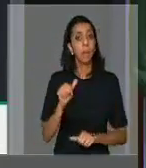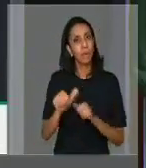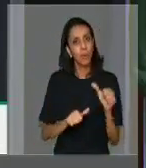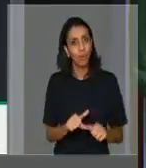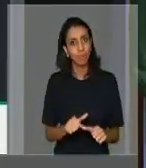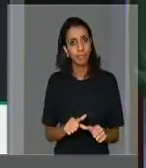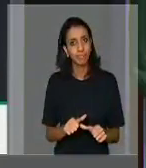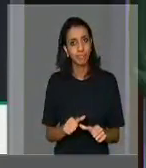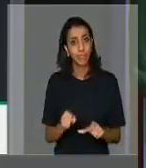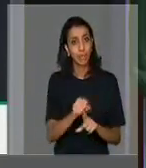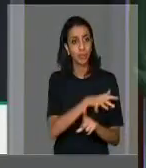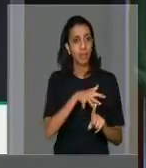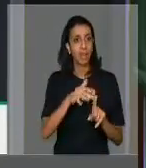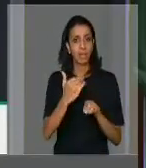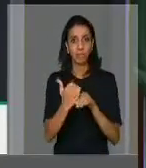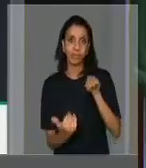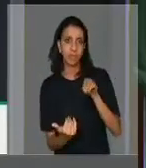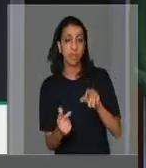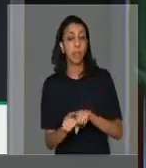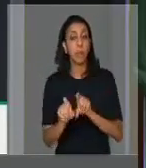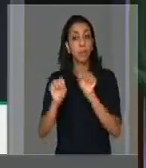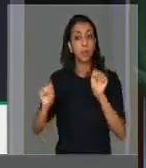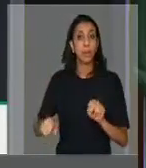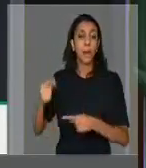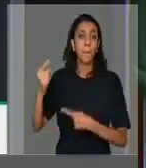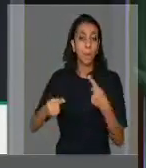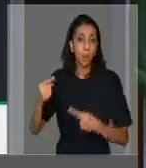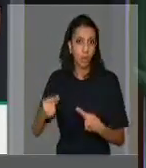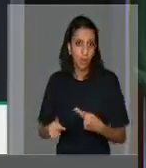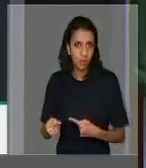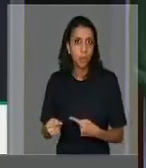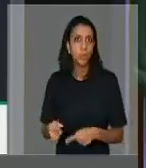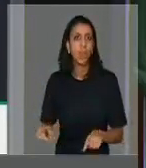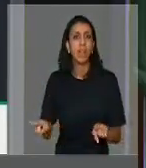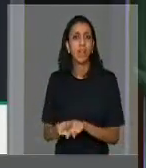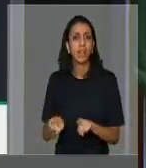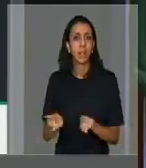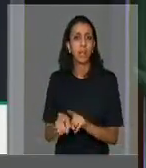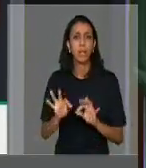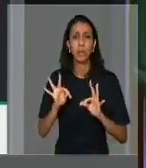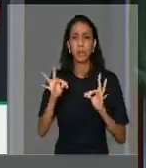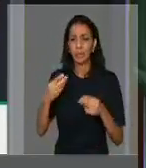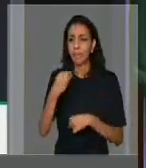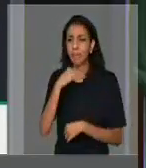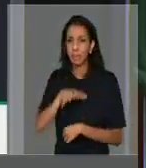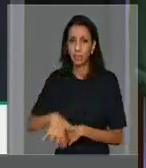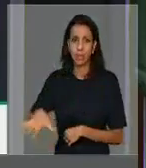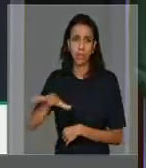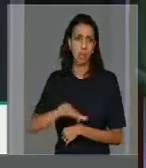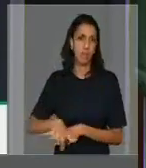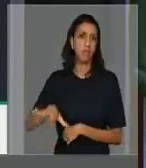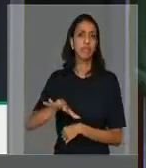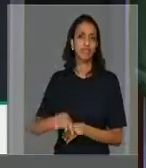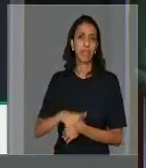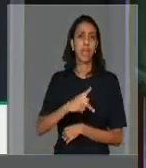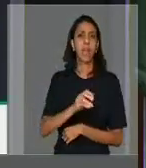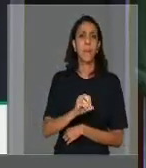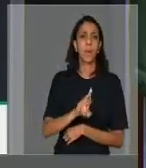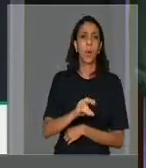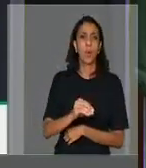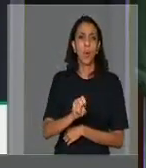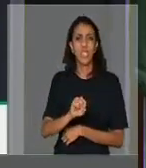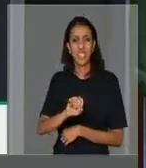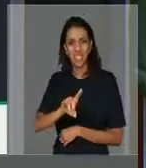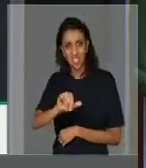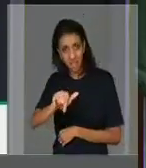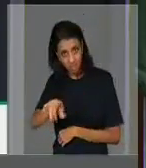e o próprio sistema político e a sua porosidade, não estou pedindo mais do que isso, as demandas